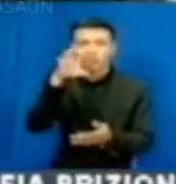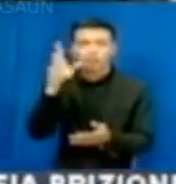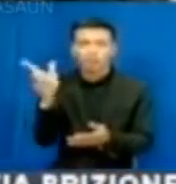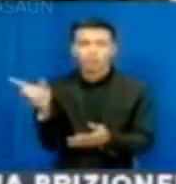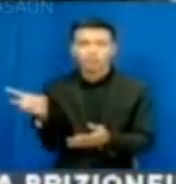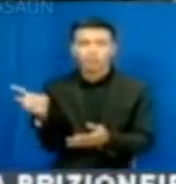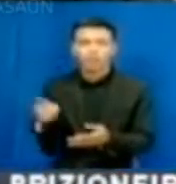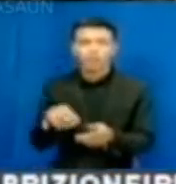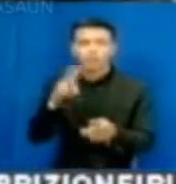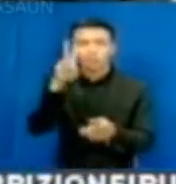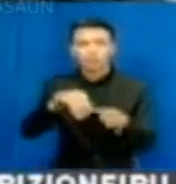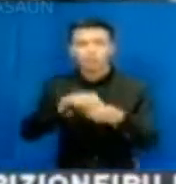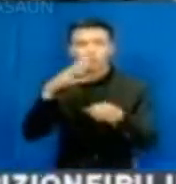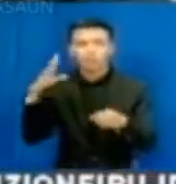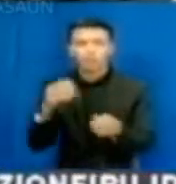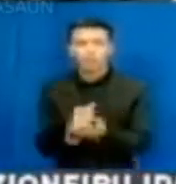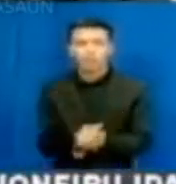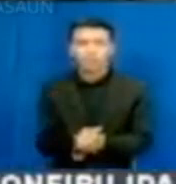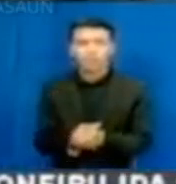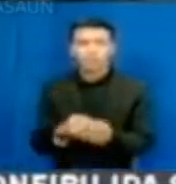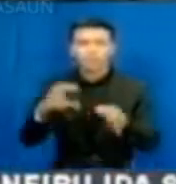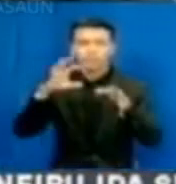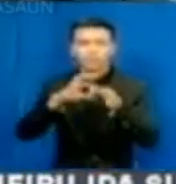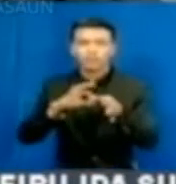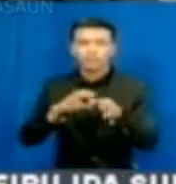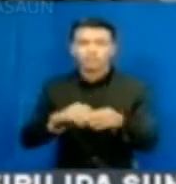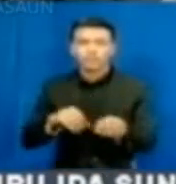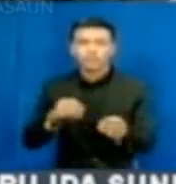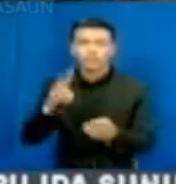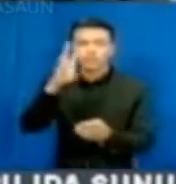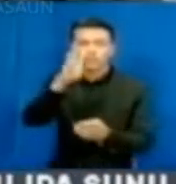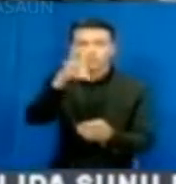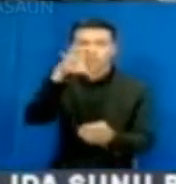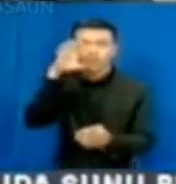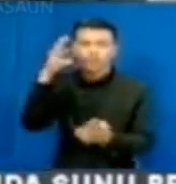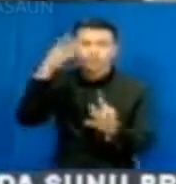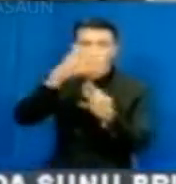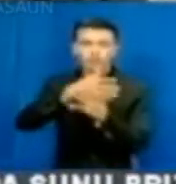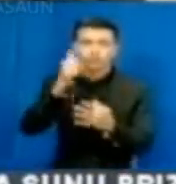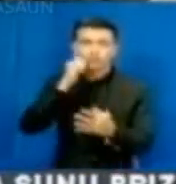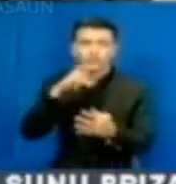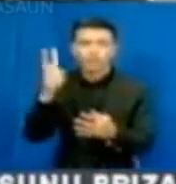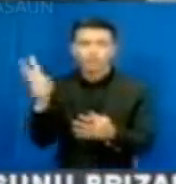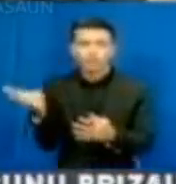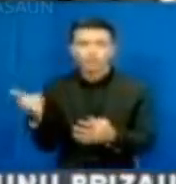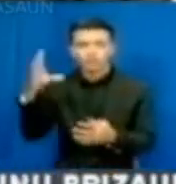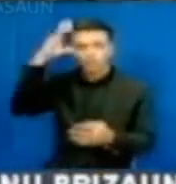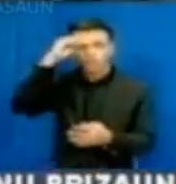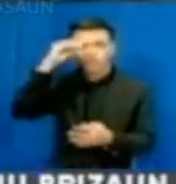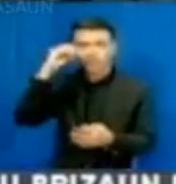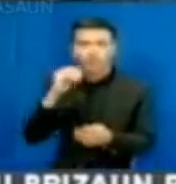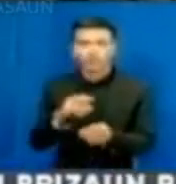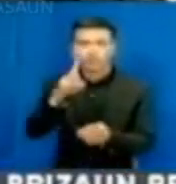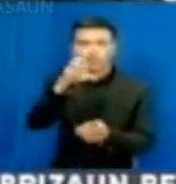Rua elimina. Entre número Nei, candidato Atus Nen Macapassa, composto se feto Nen Nulu, no